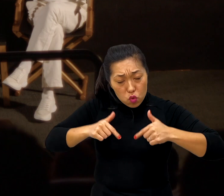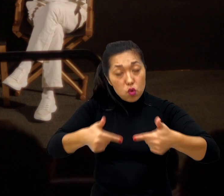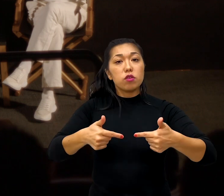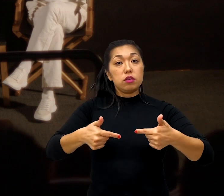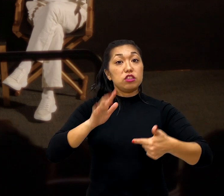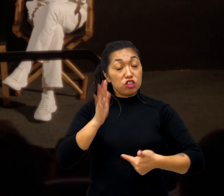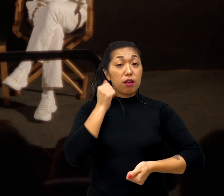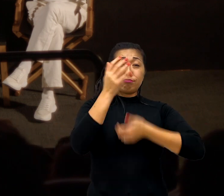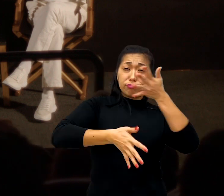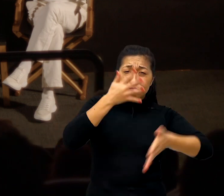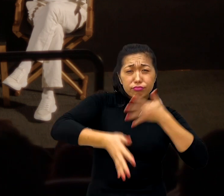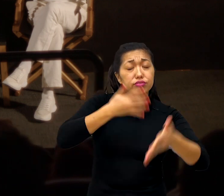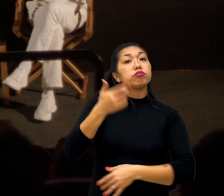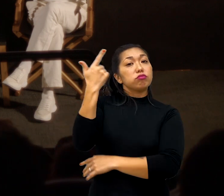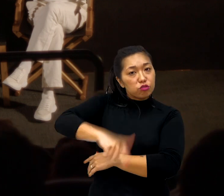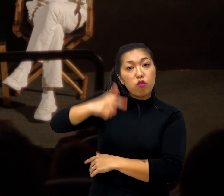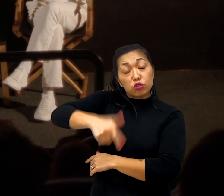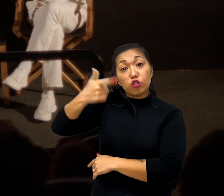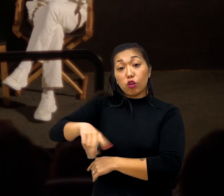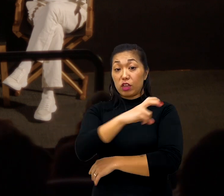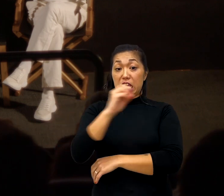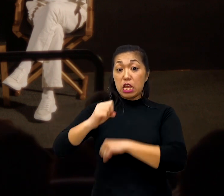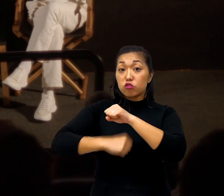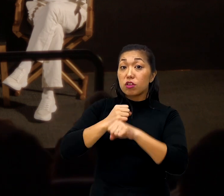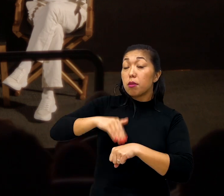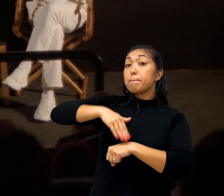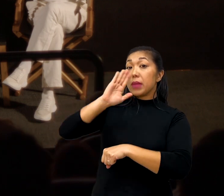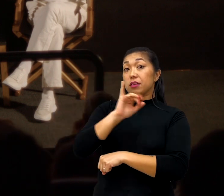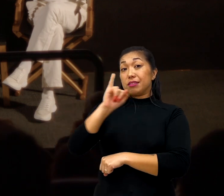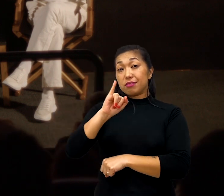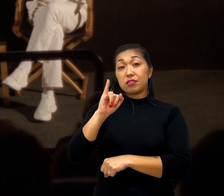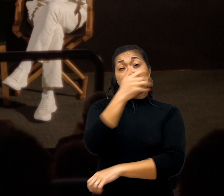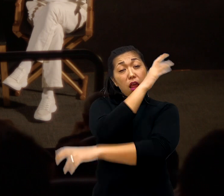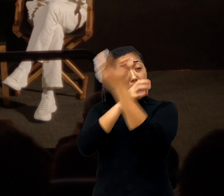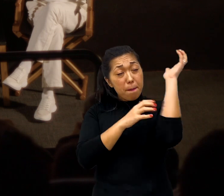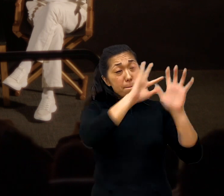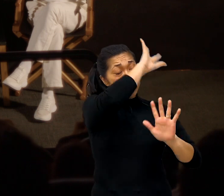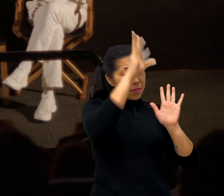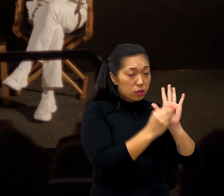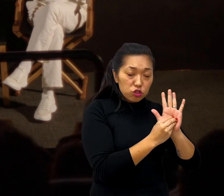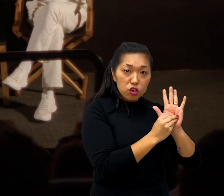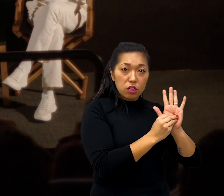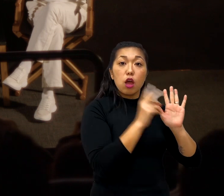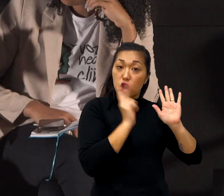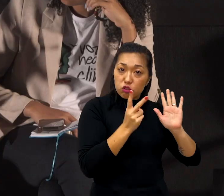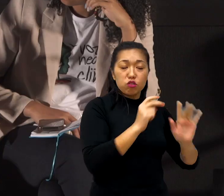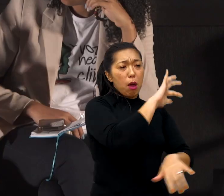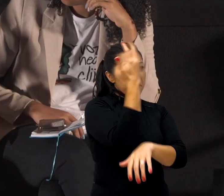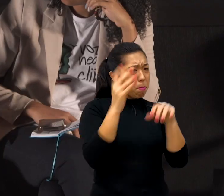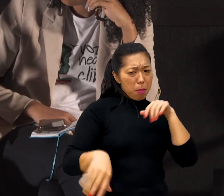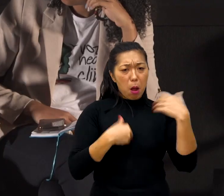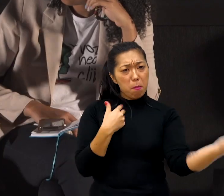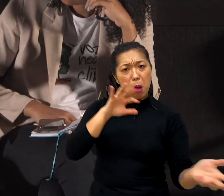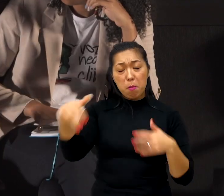nesse país, sobre se a gente continuar derrubando a Amazônia, se a gente não fizer a floresta